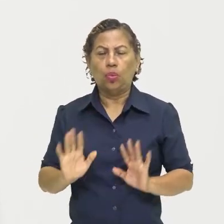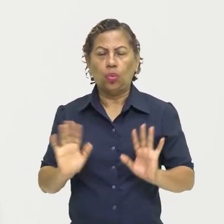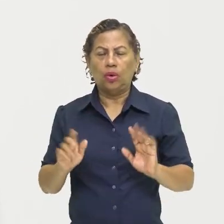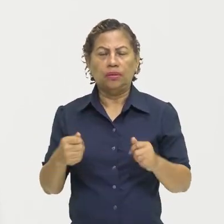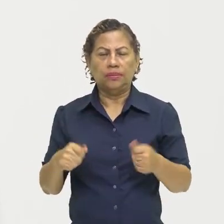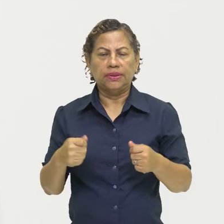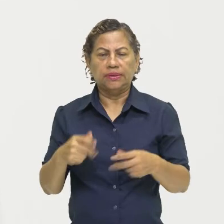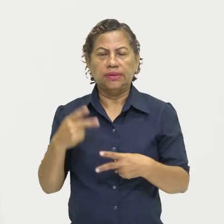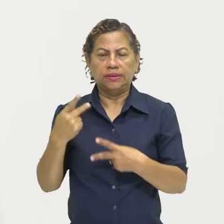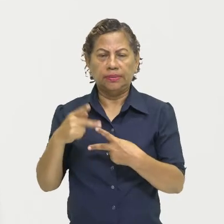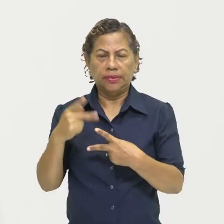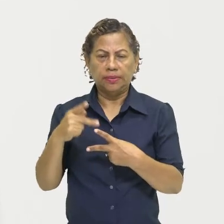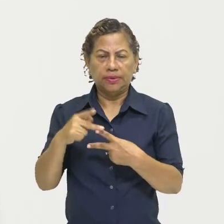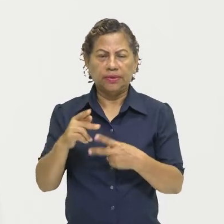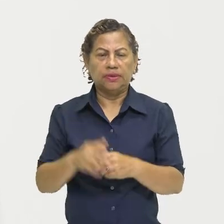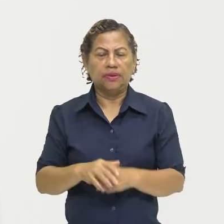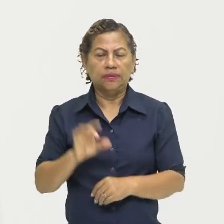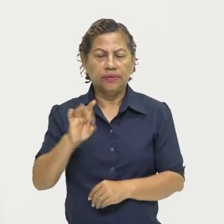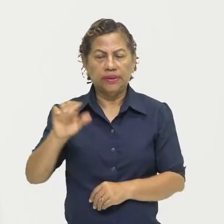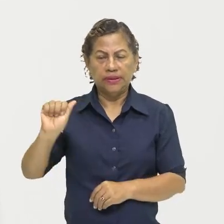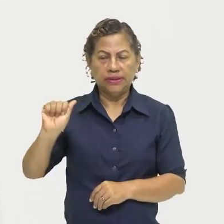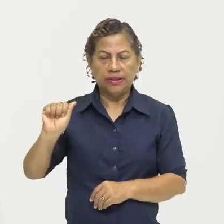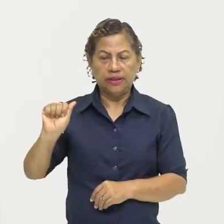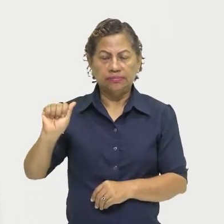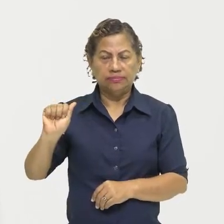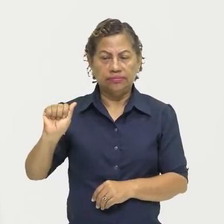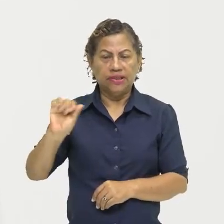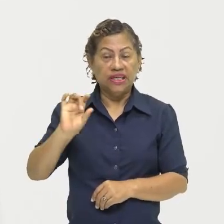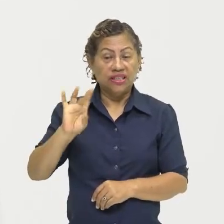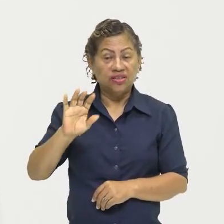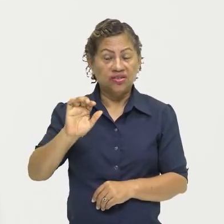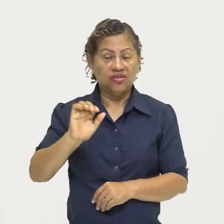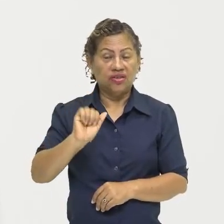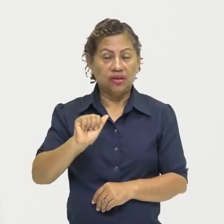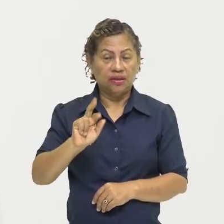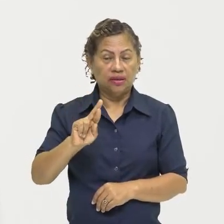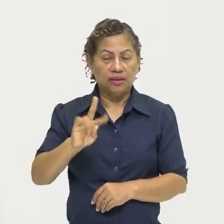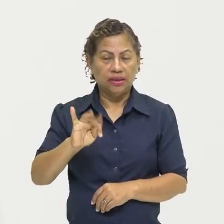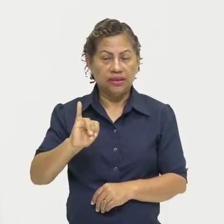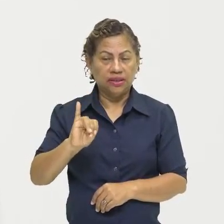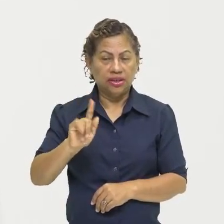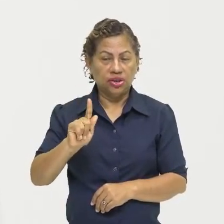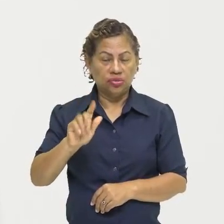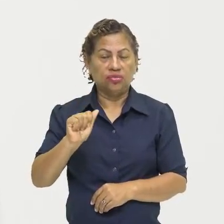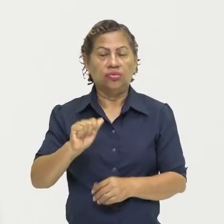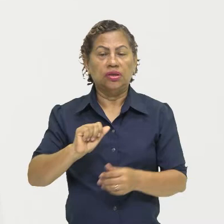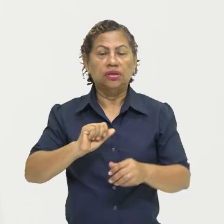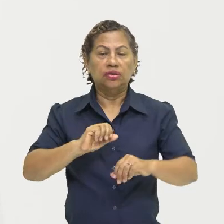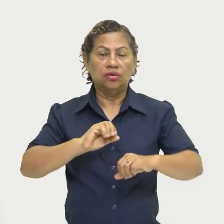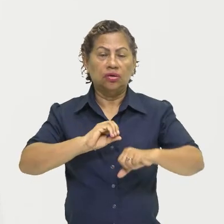tá? Esse azinho aqui, ele é só um artigo da palavra Ucrânia, que no caso é